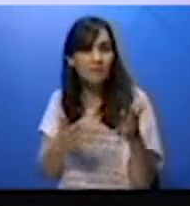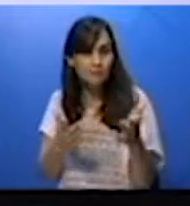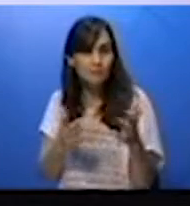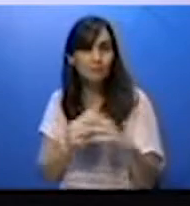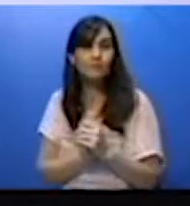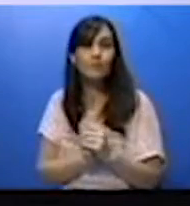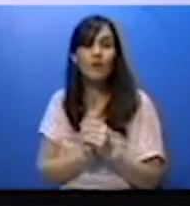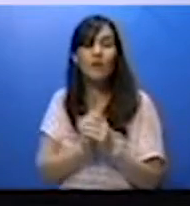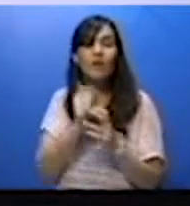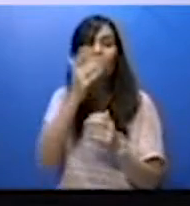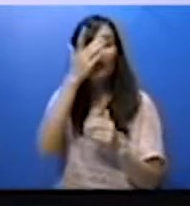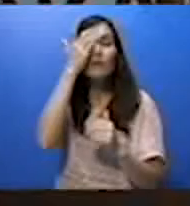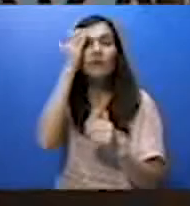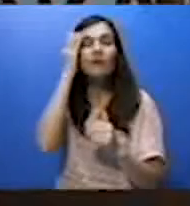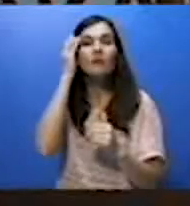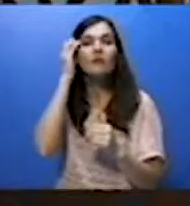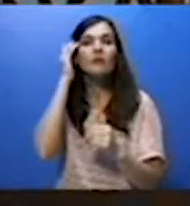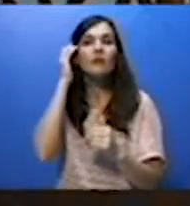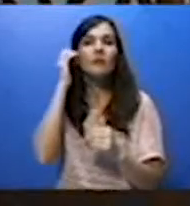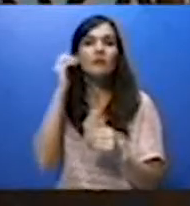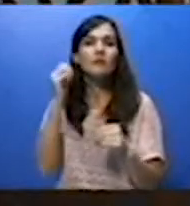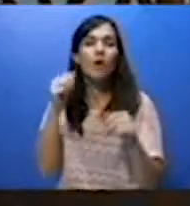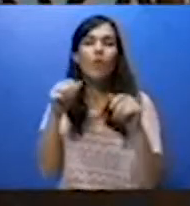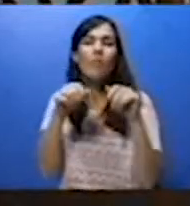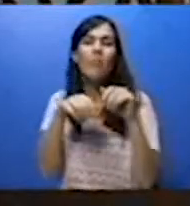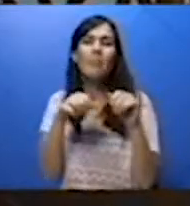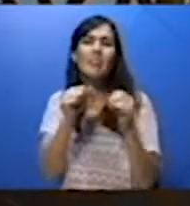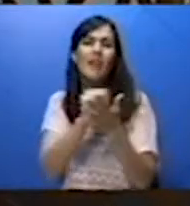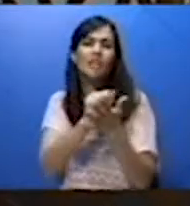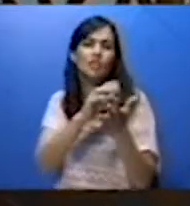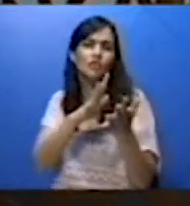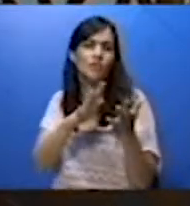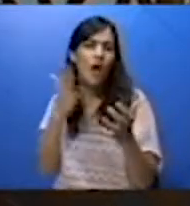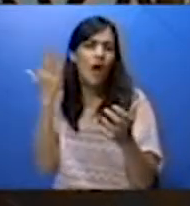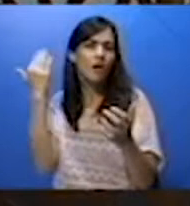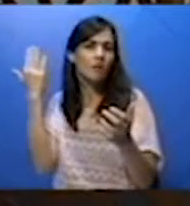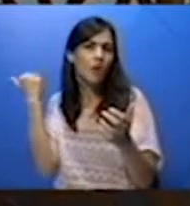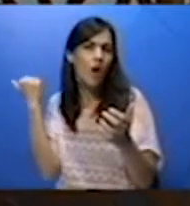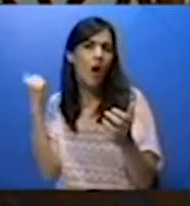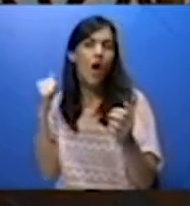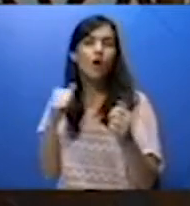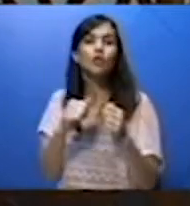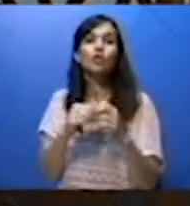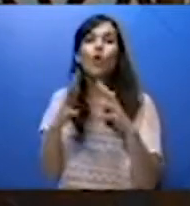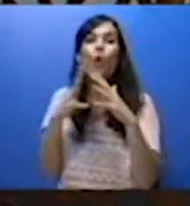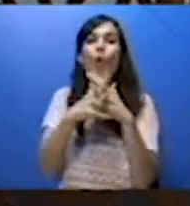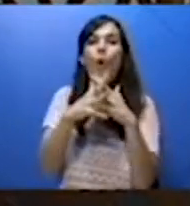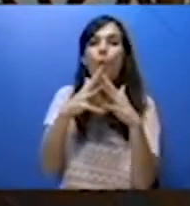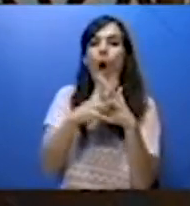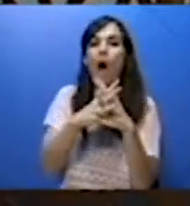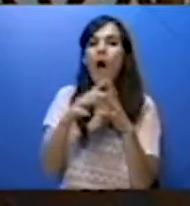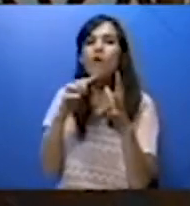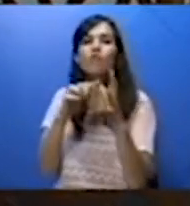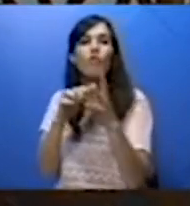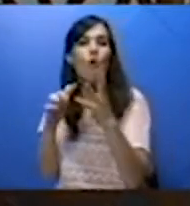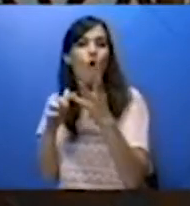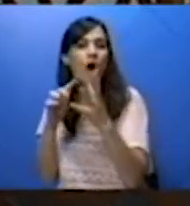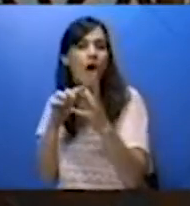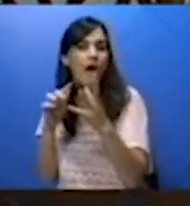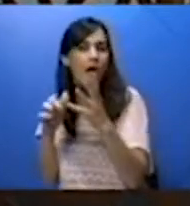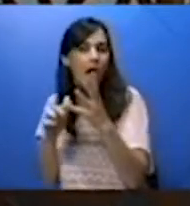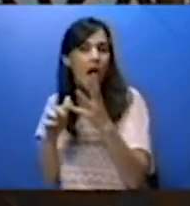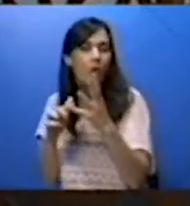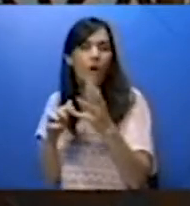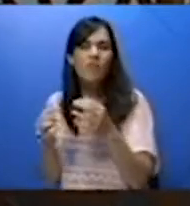tá isso não aquela atividade interior que nós escutamos consoante vogal consoante vogal consoante